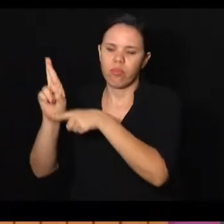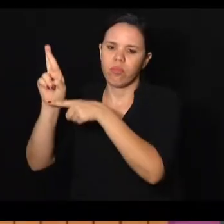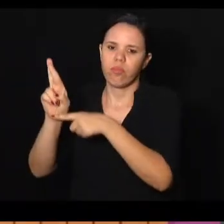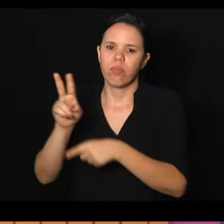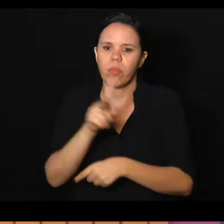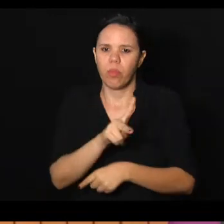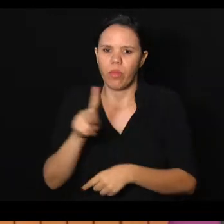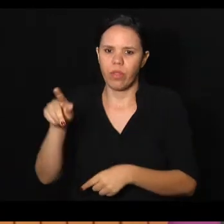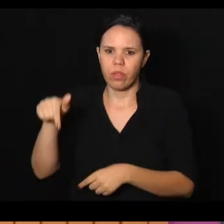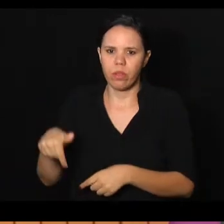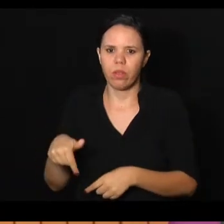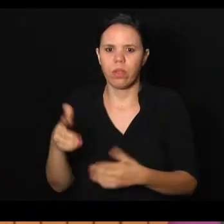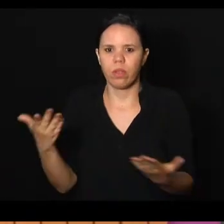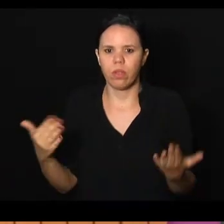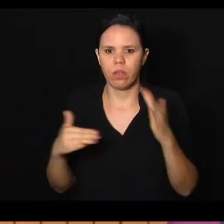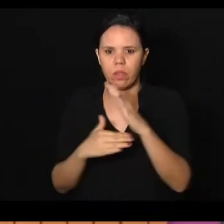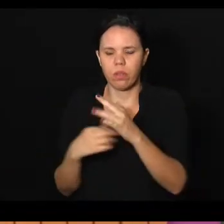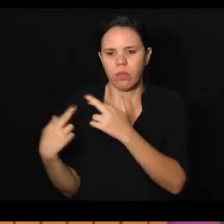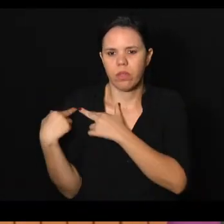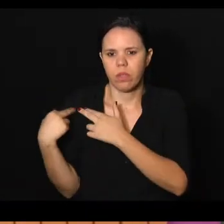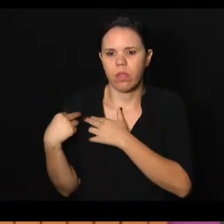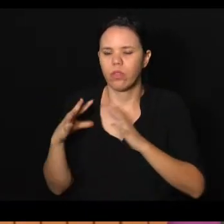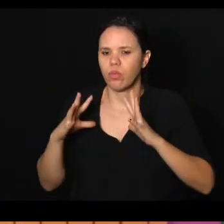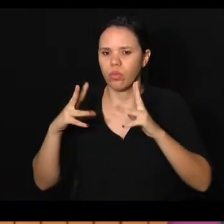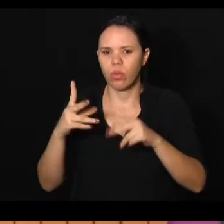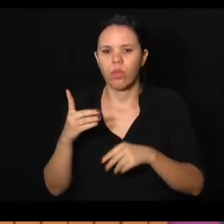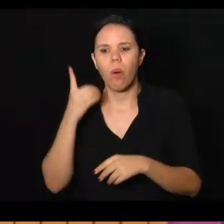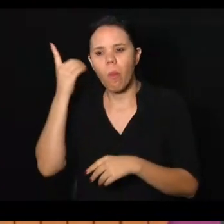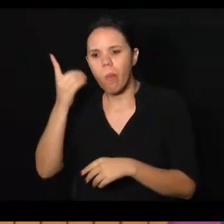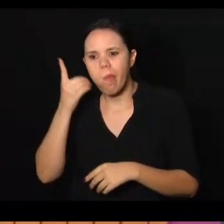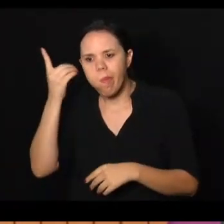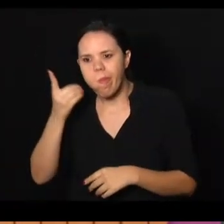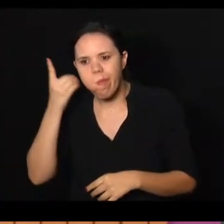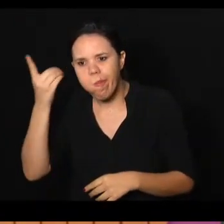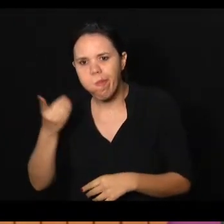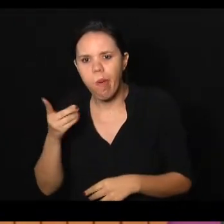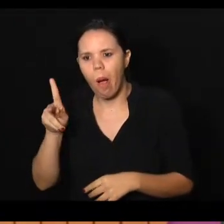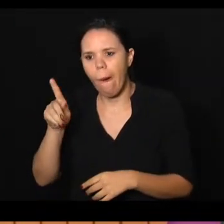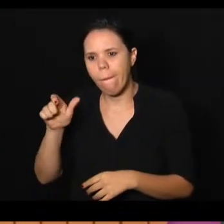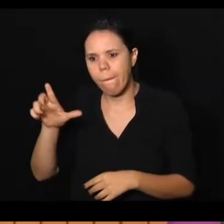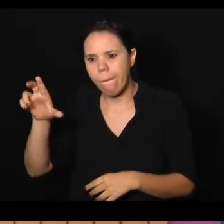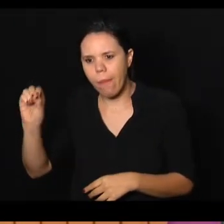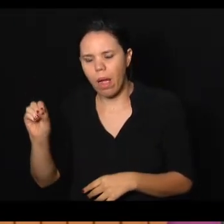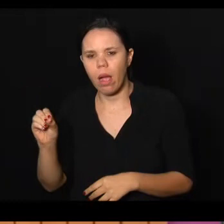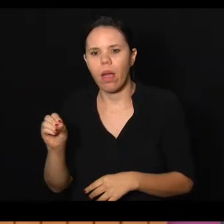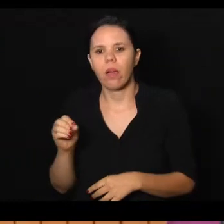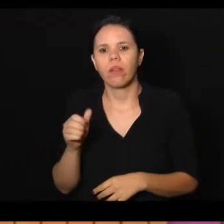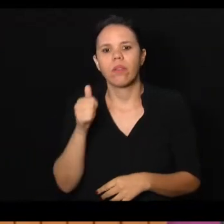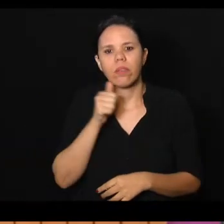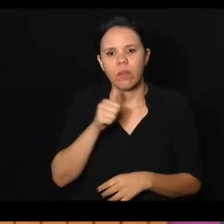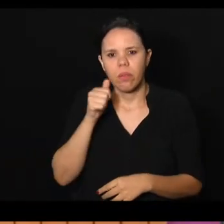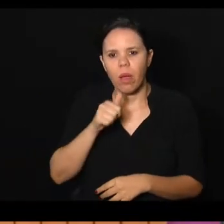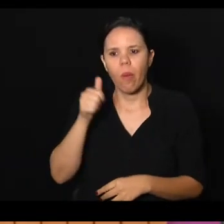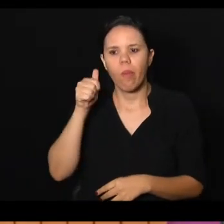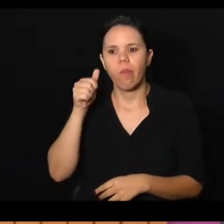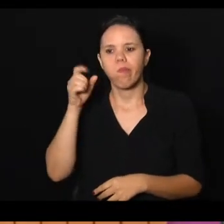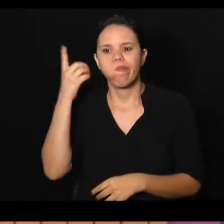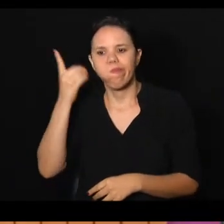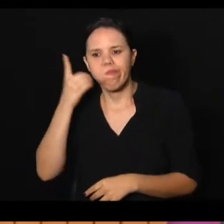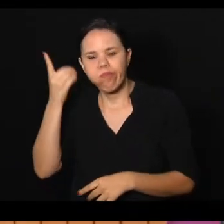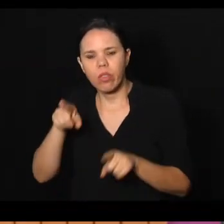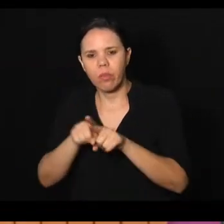que preside essa mesa, e também dos deputados Paulo Freire e da deputada Bolsonaro. E cumprimentar a nossa